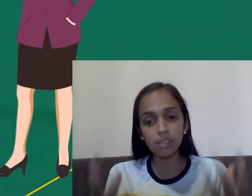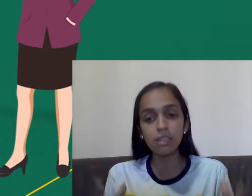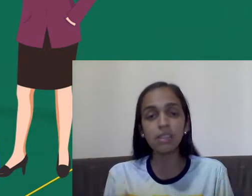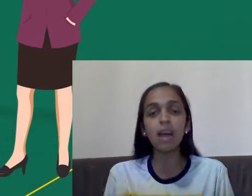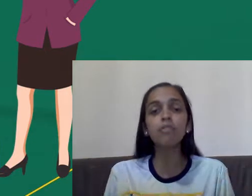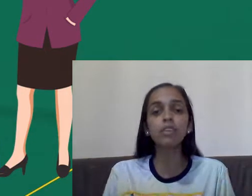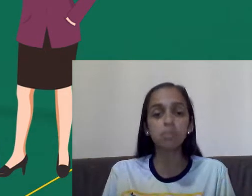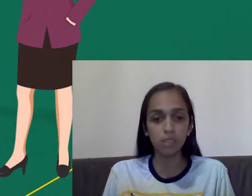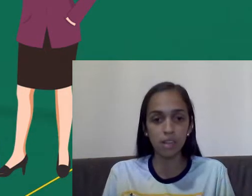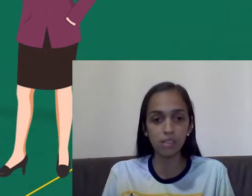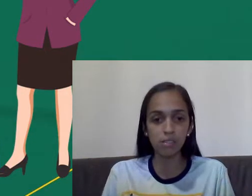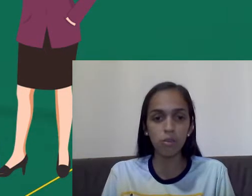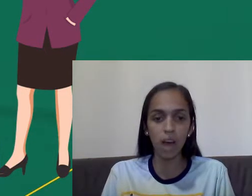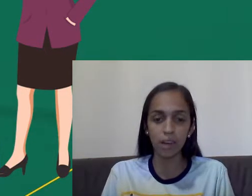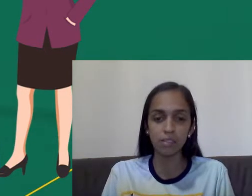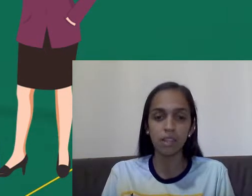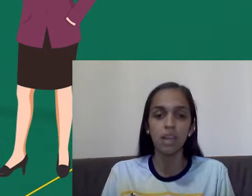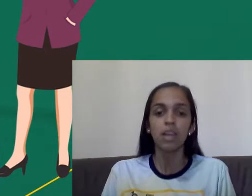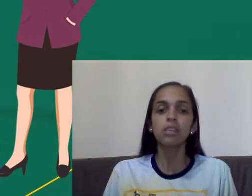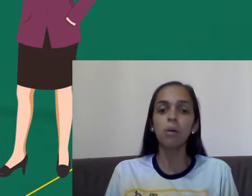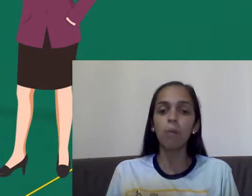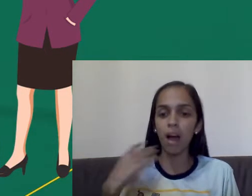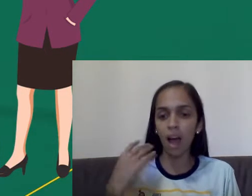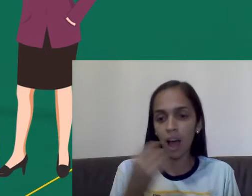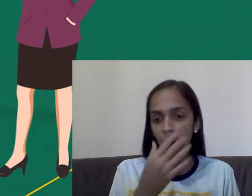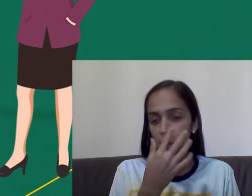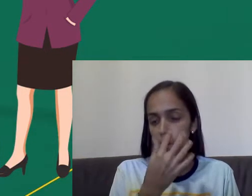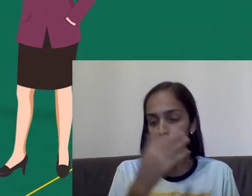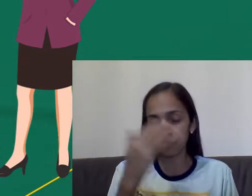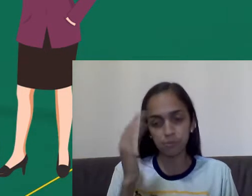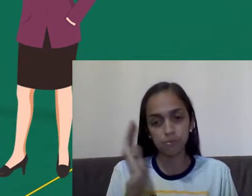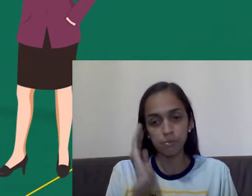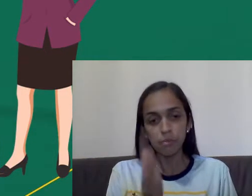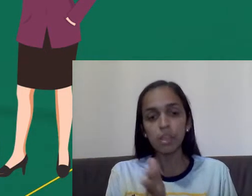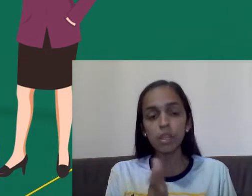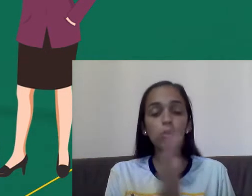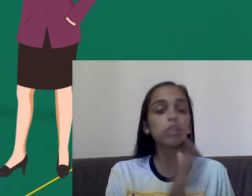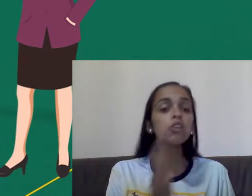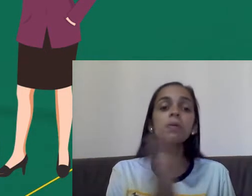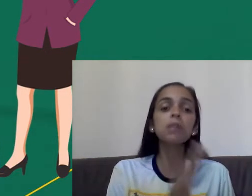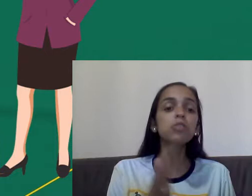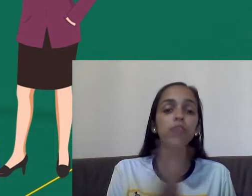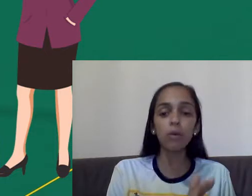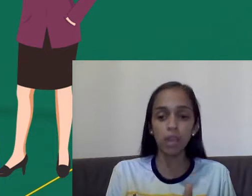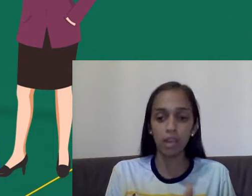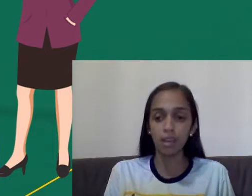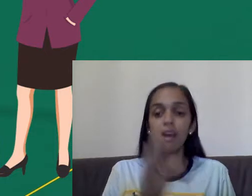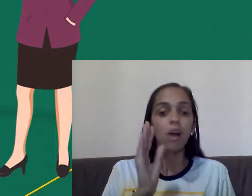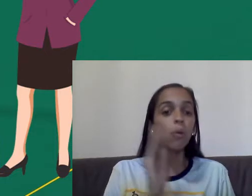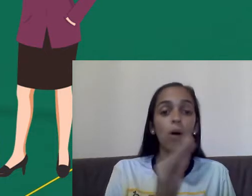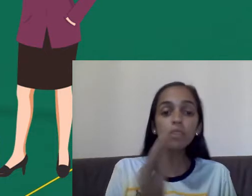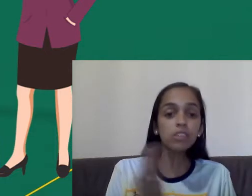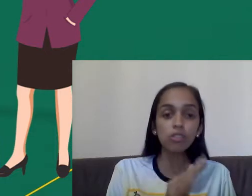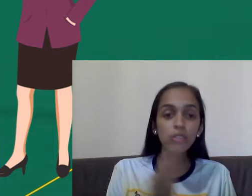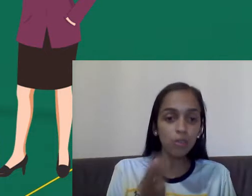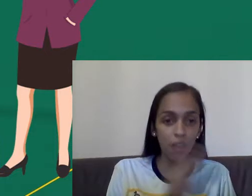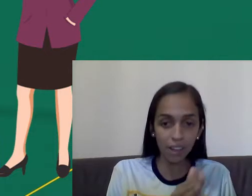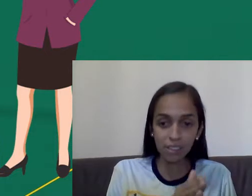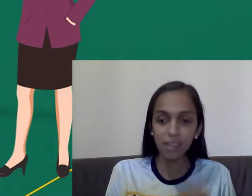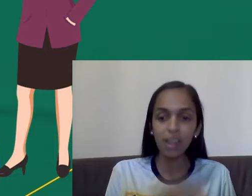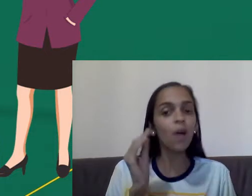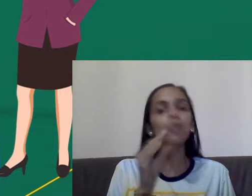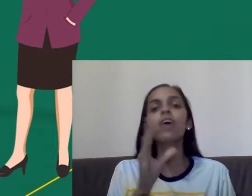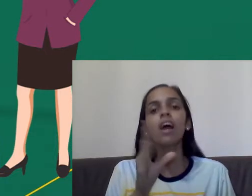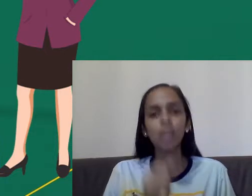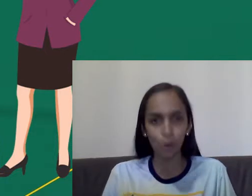acontecer acidentes gravíssimos aí nesses lugares. Então, o que nós podemos ver é o quê? Qual desses dois